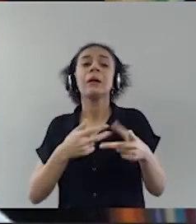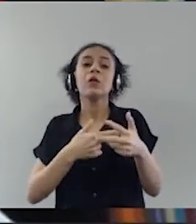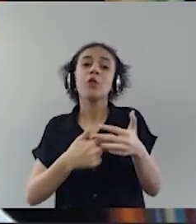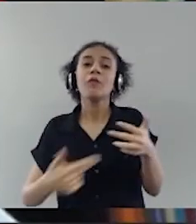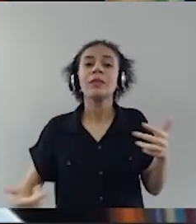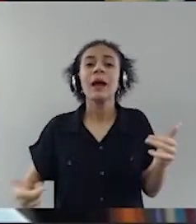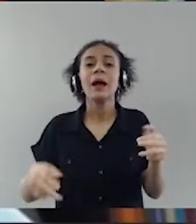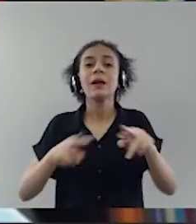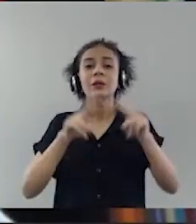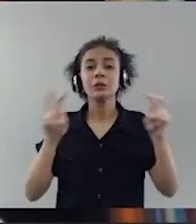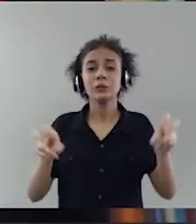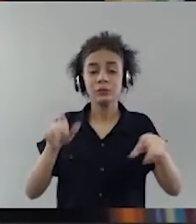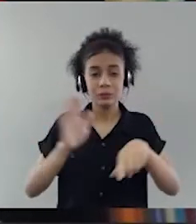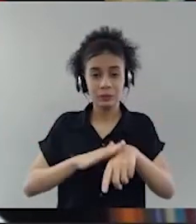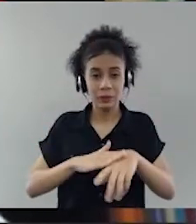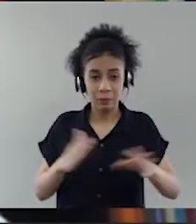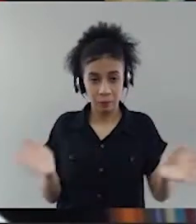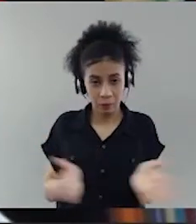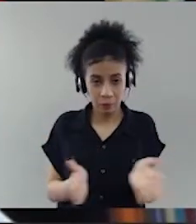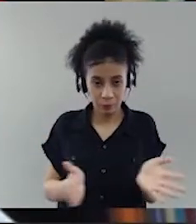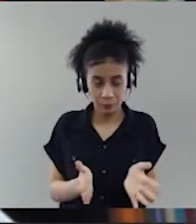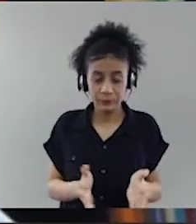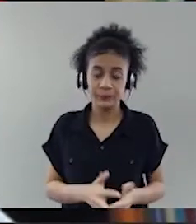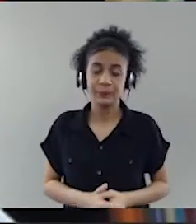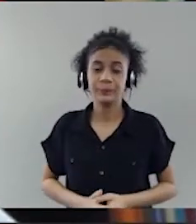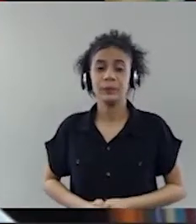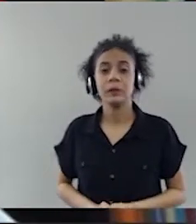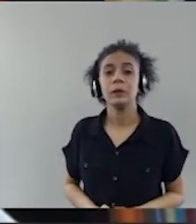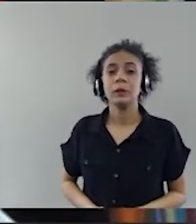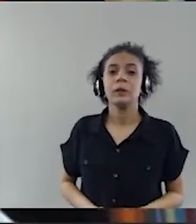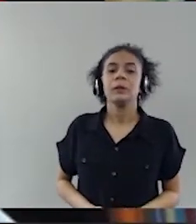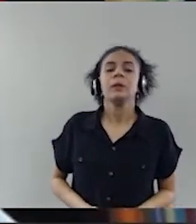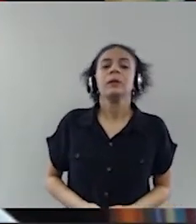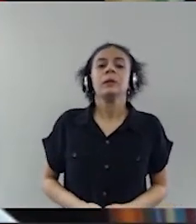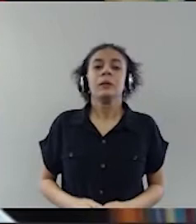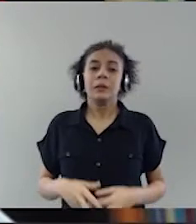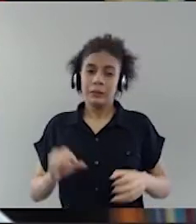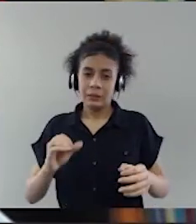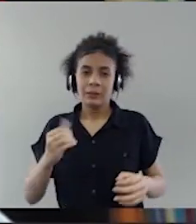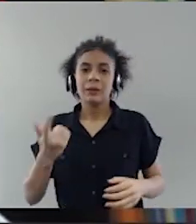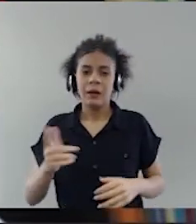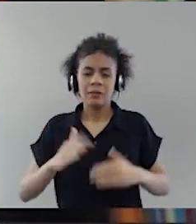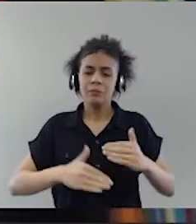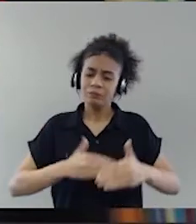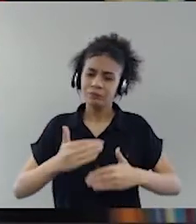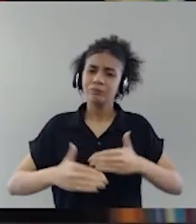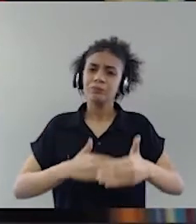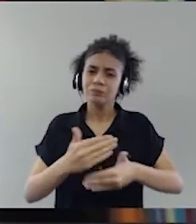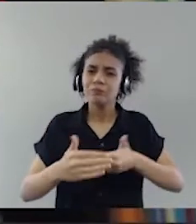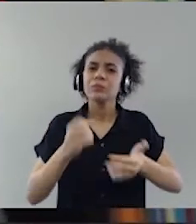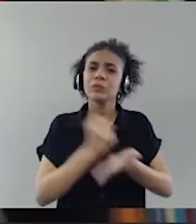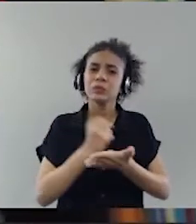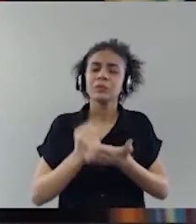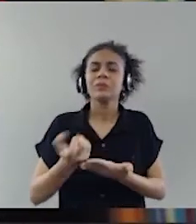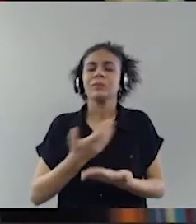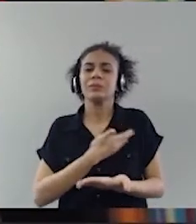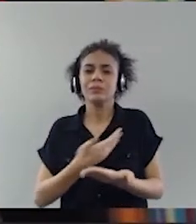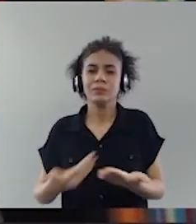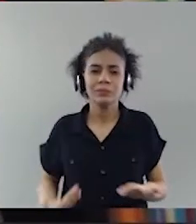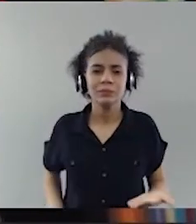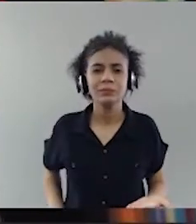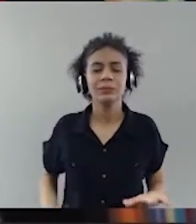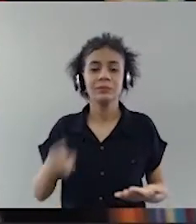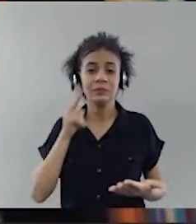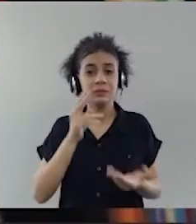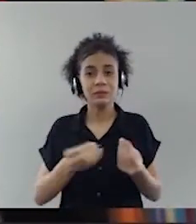cenário por esse instrumento. Integrado, né, claro, um processo de contratação pública, vendo